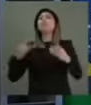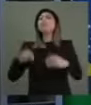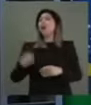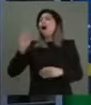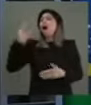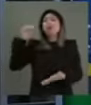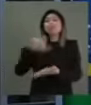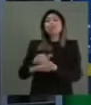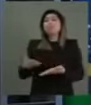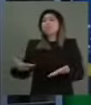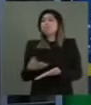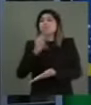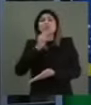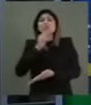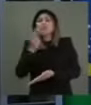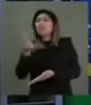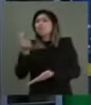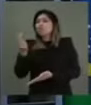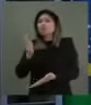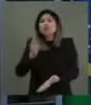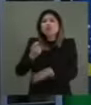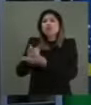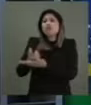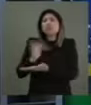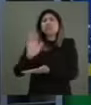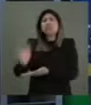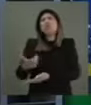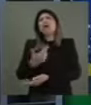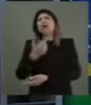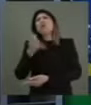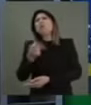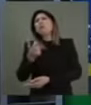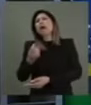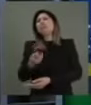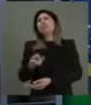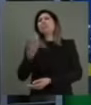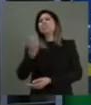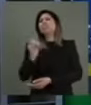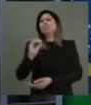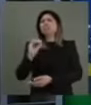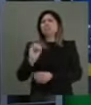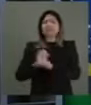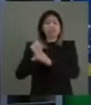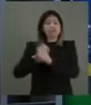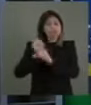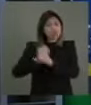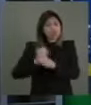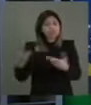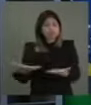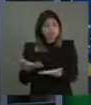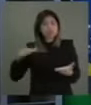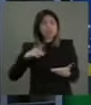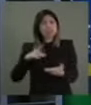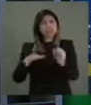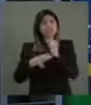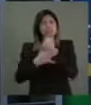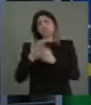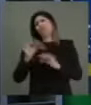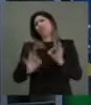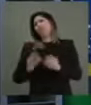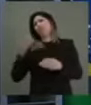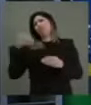indenizadas. Até hoje não foram indenizadas, já se passaram quase 30 anos. E hoje nós temos esse problema de insegurança jurídica no